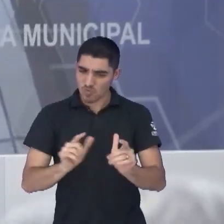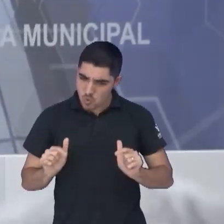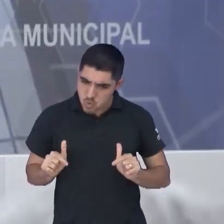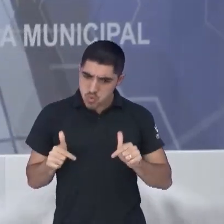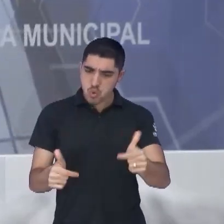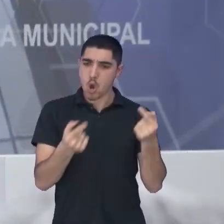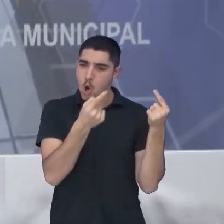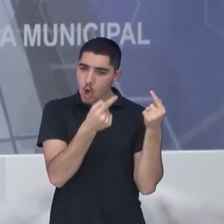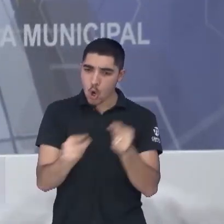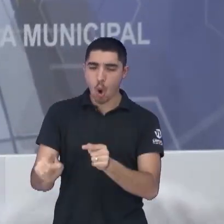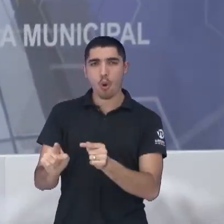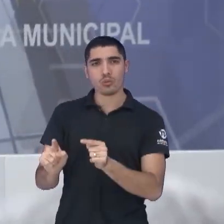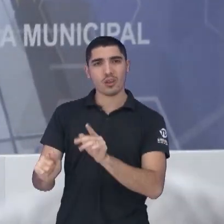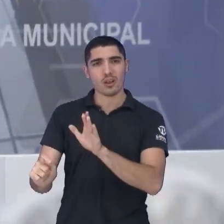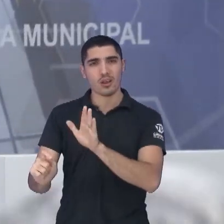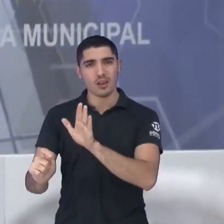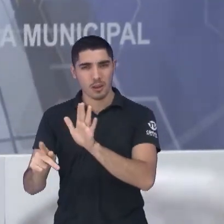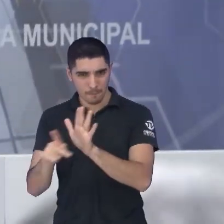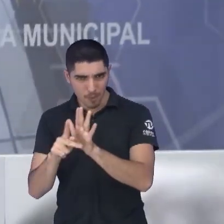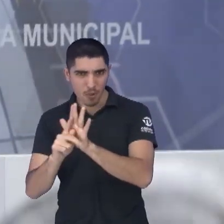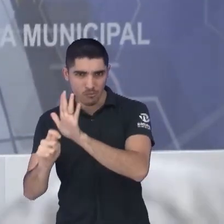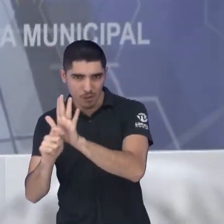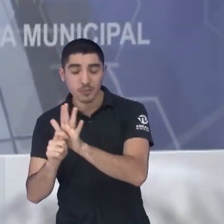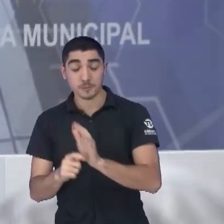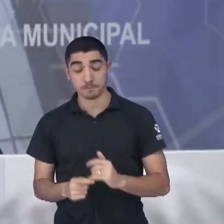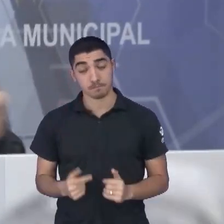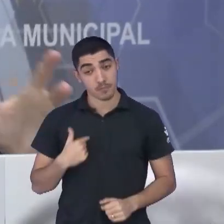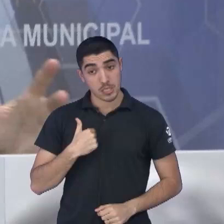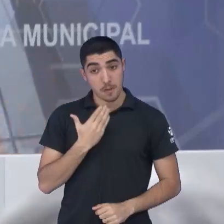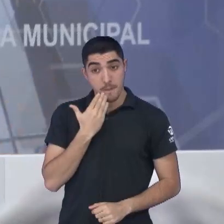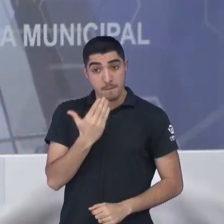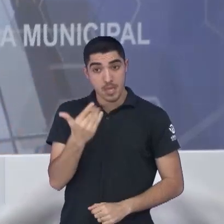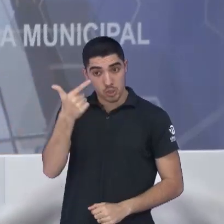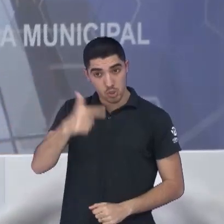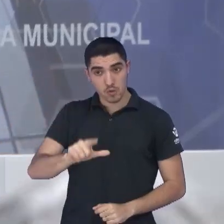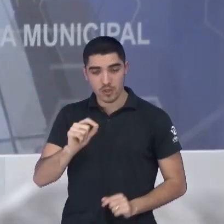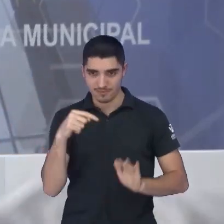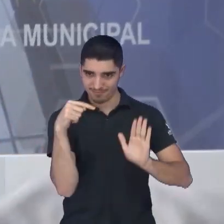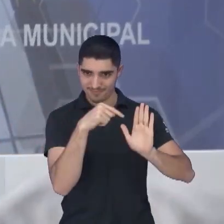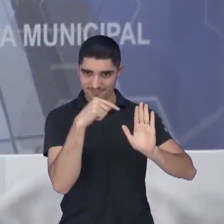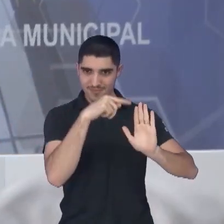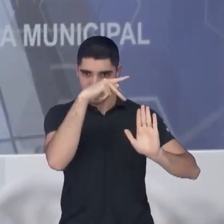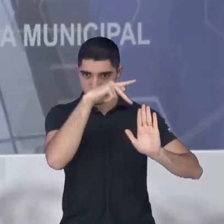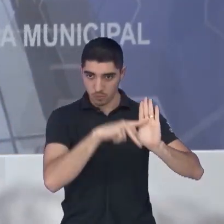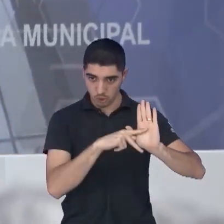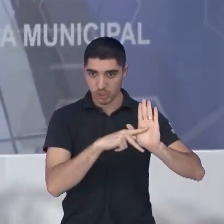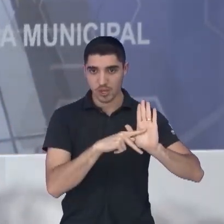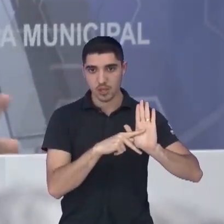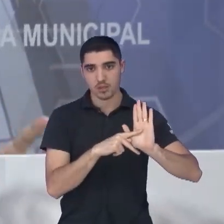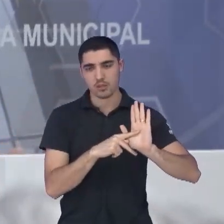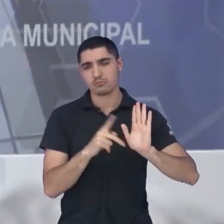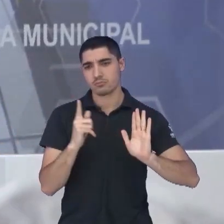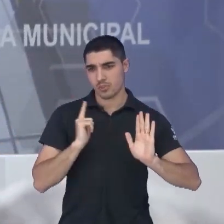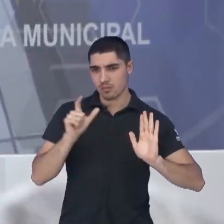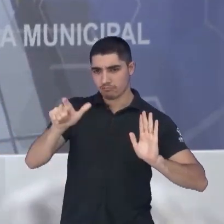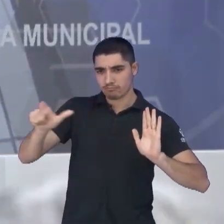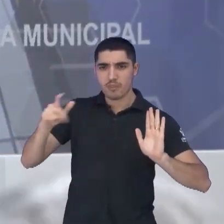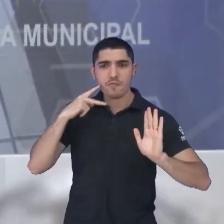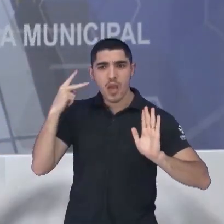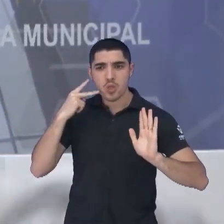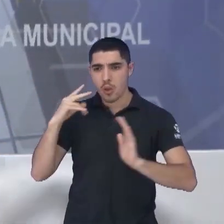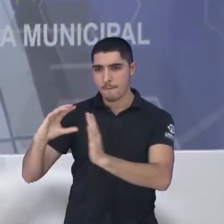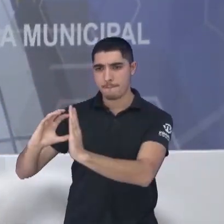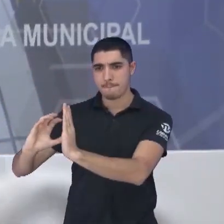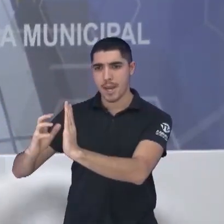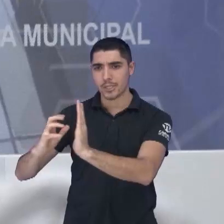a esse projeto. Aí, mais uma vez, eu clamo, isso é um projeto, viu, vereadores? Nós temos vereadores aqui de todos os